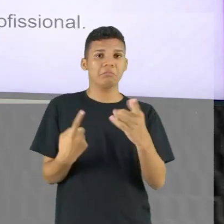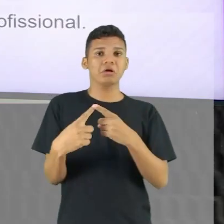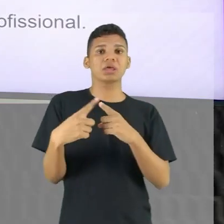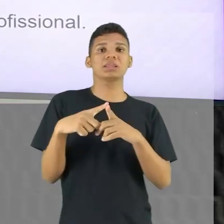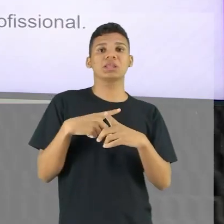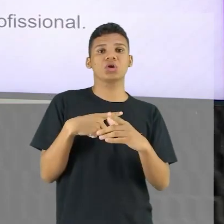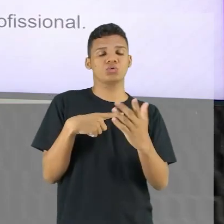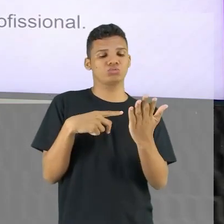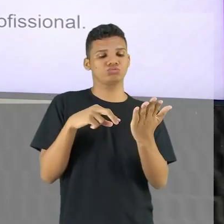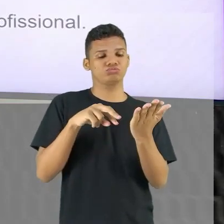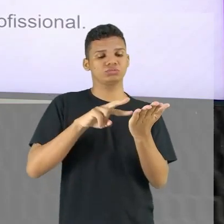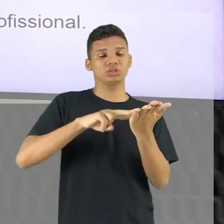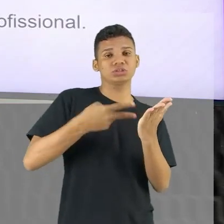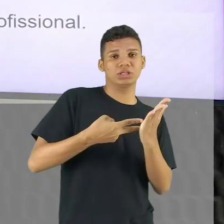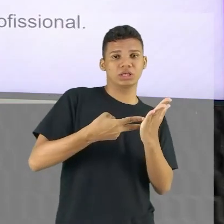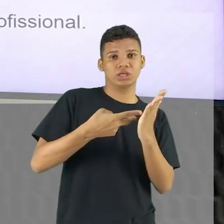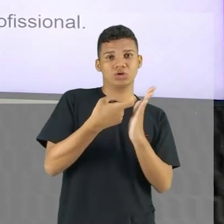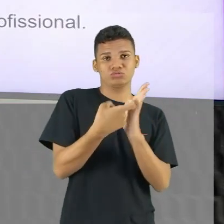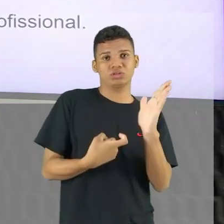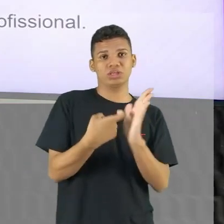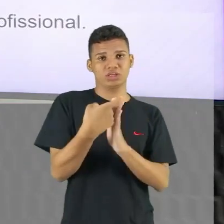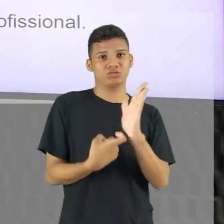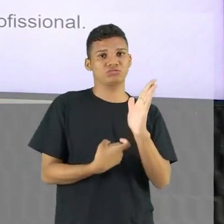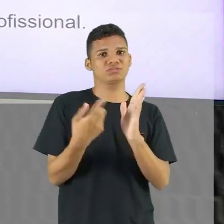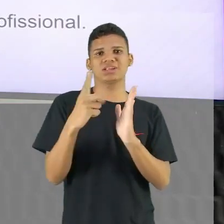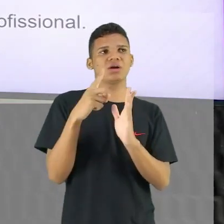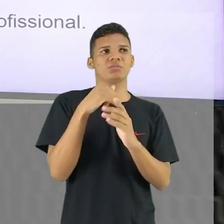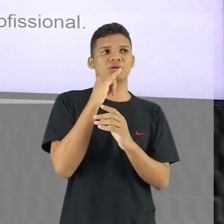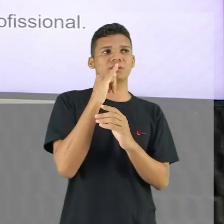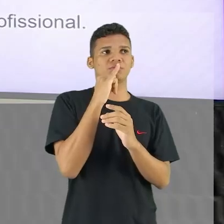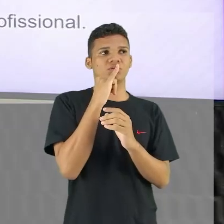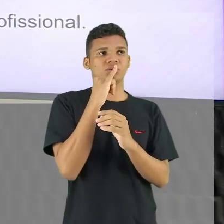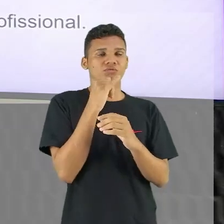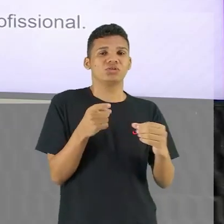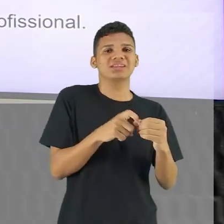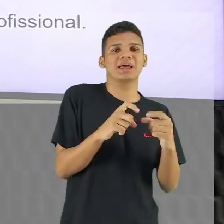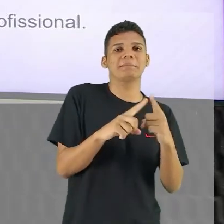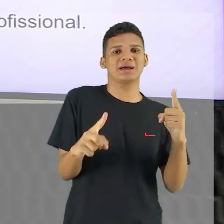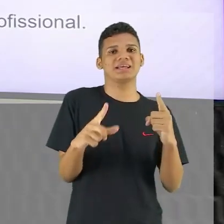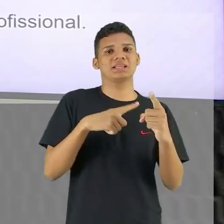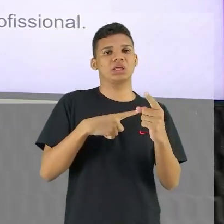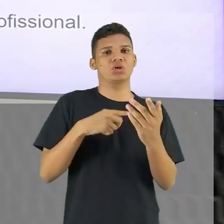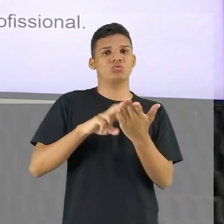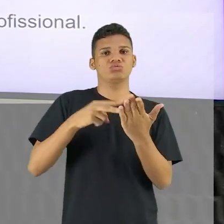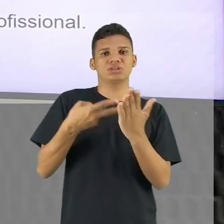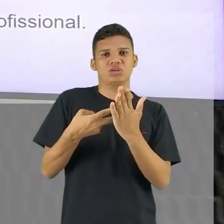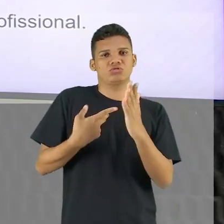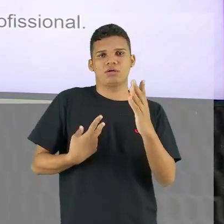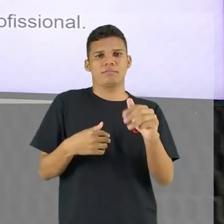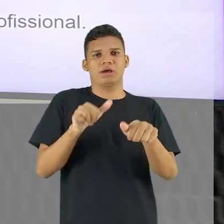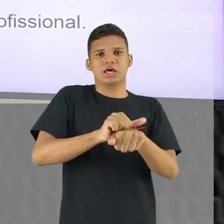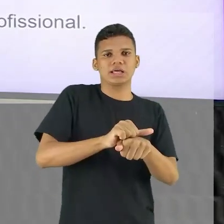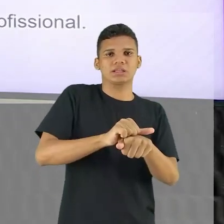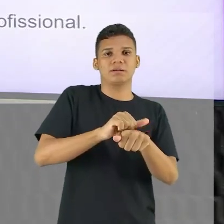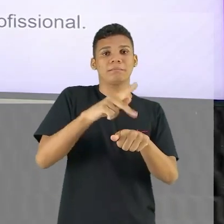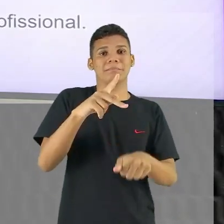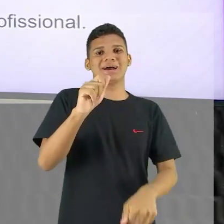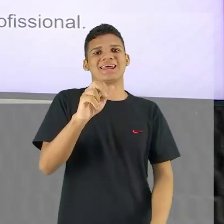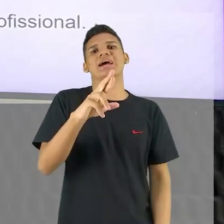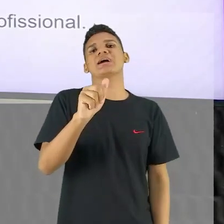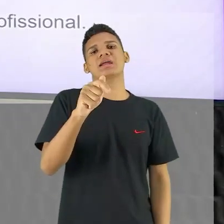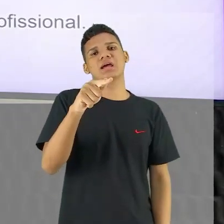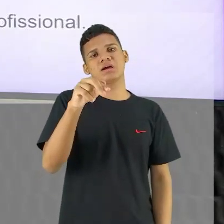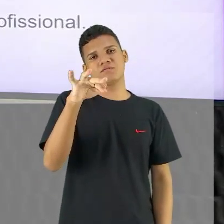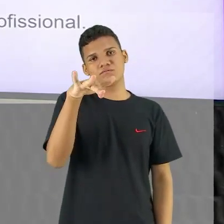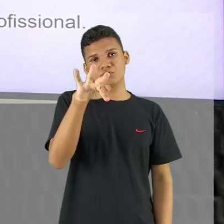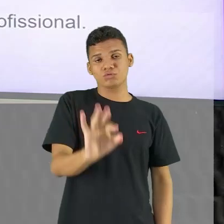inverso. Então, ele é um texto que não vai até o final da linha e volta. Não é um texto composto em parágrafo. Ele é um texto